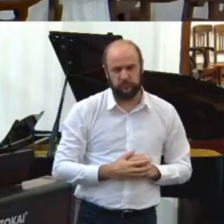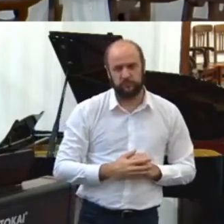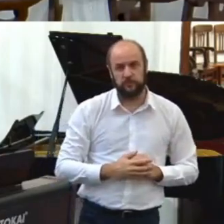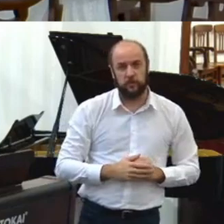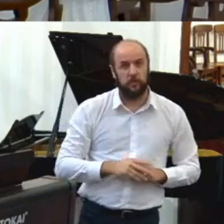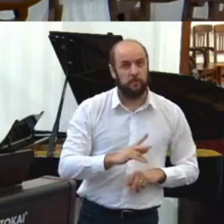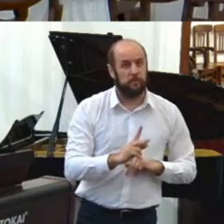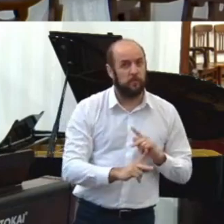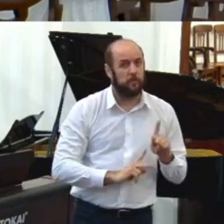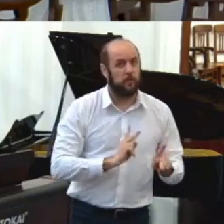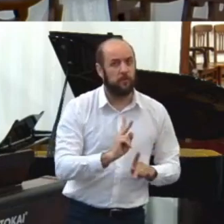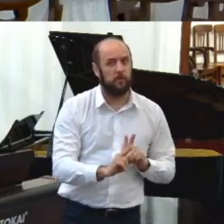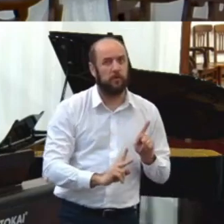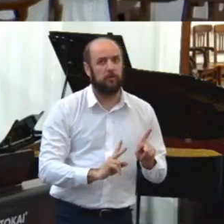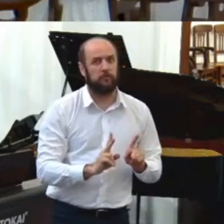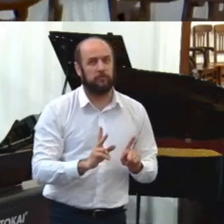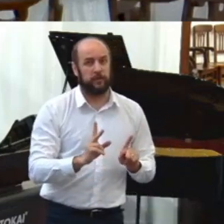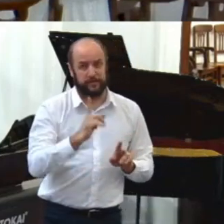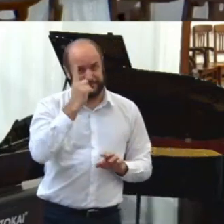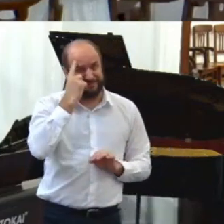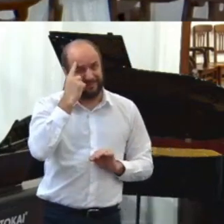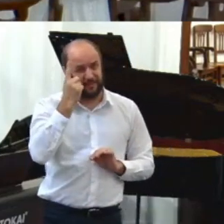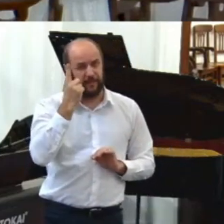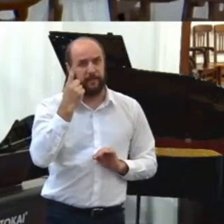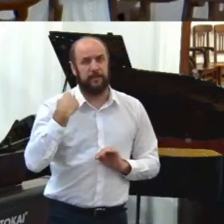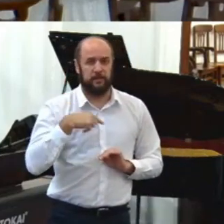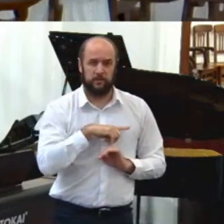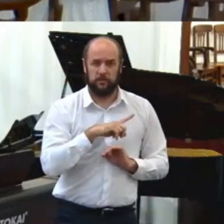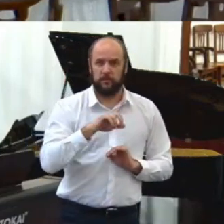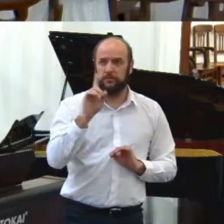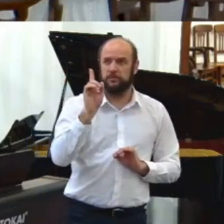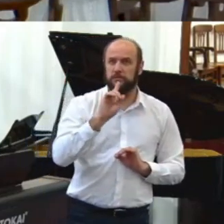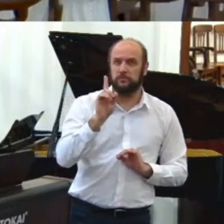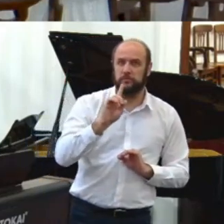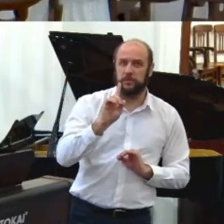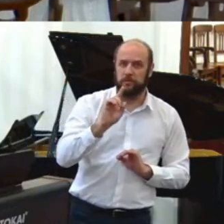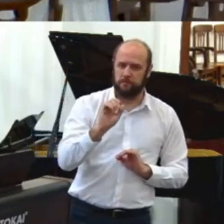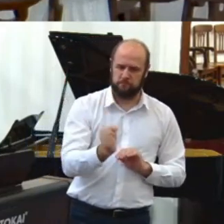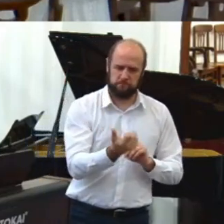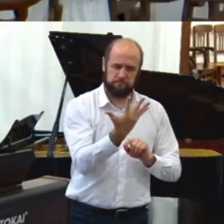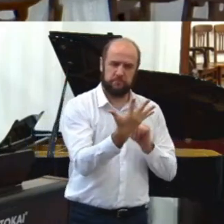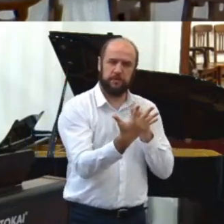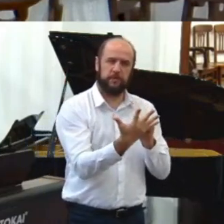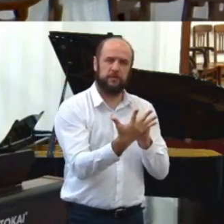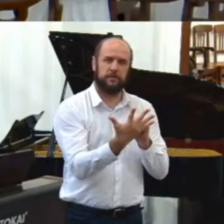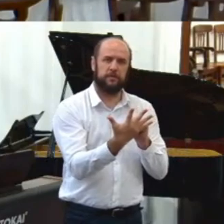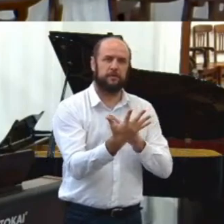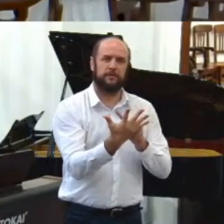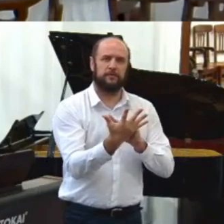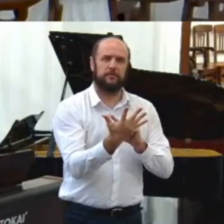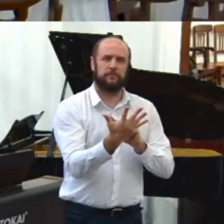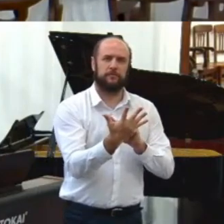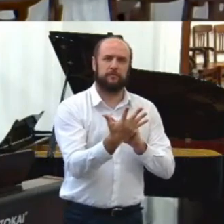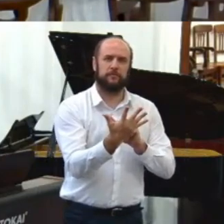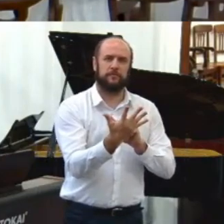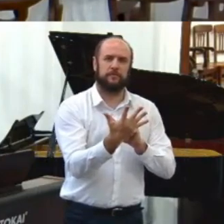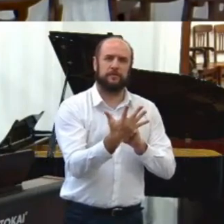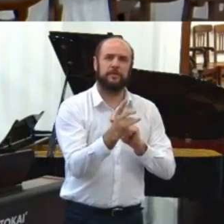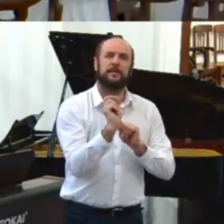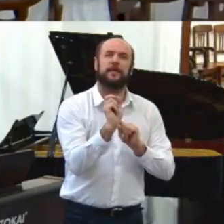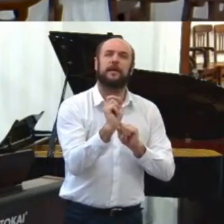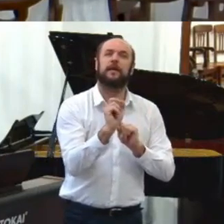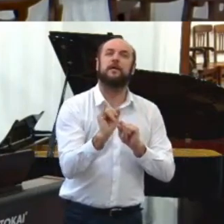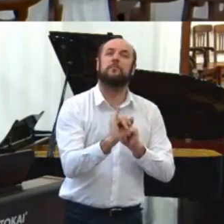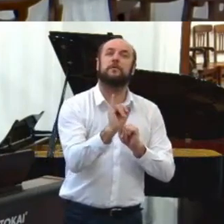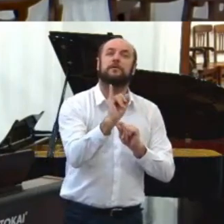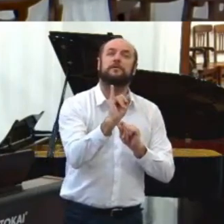não está exatamente no fato, o ponto está na esperança. O que Deus ainda fará